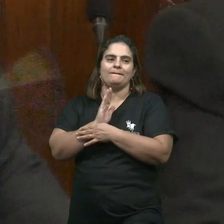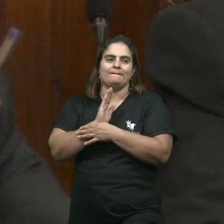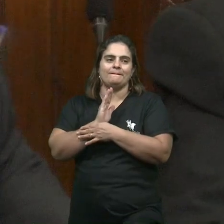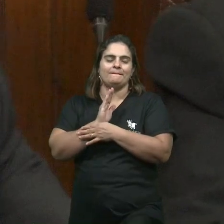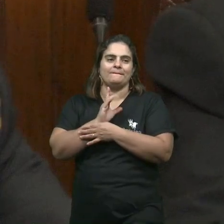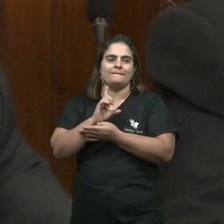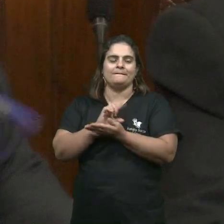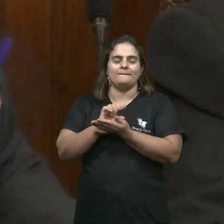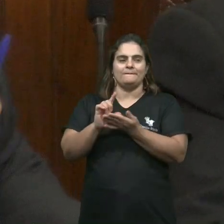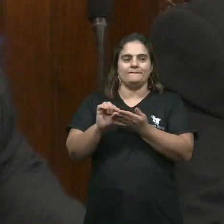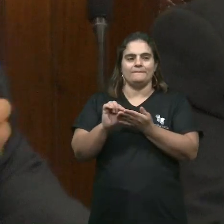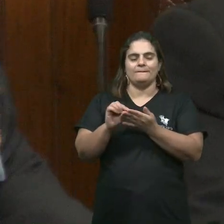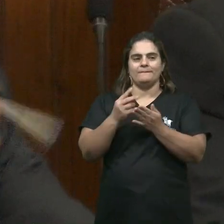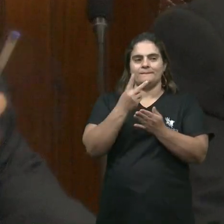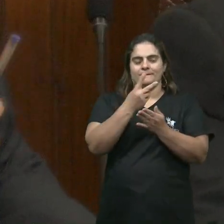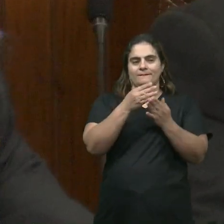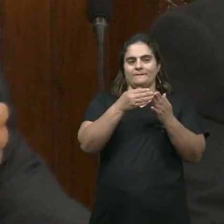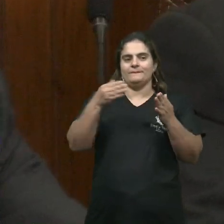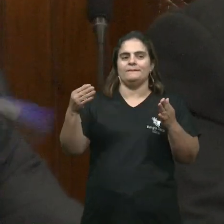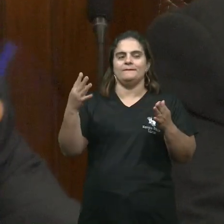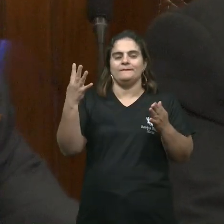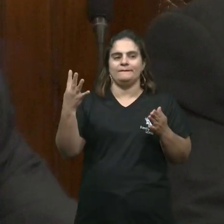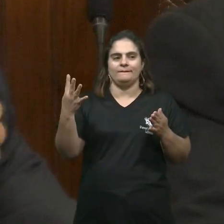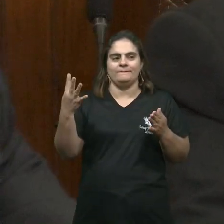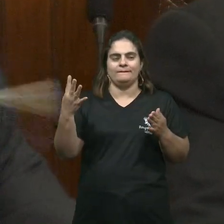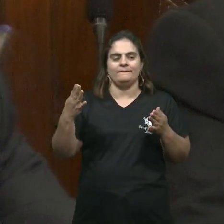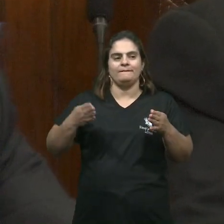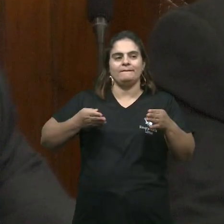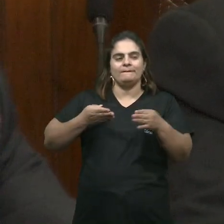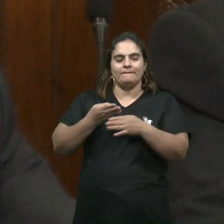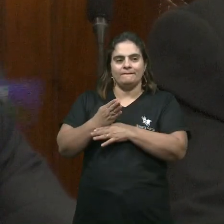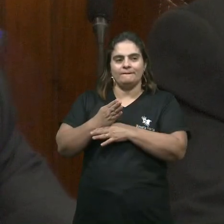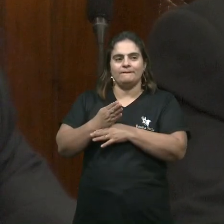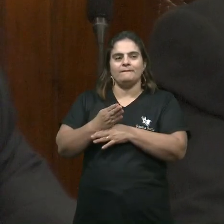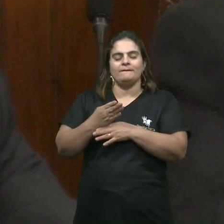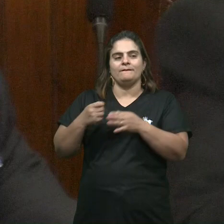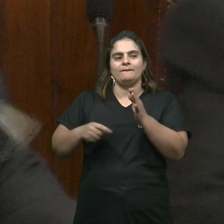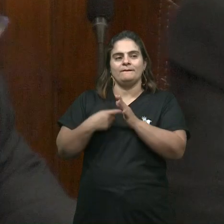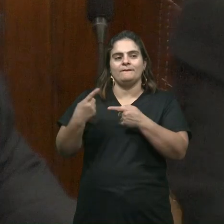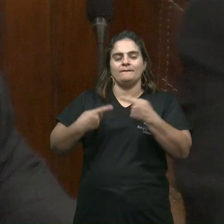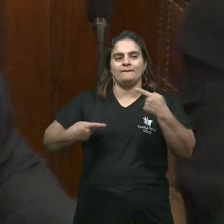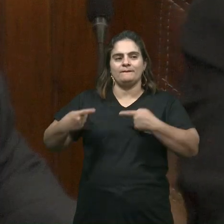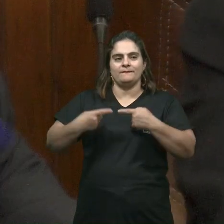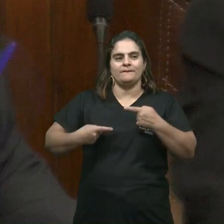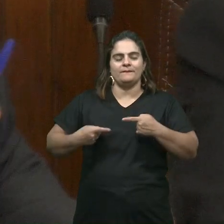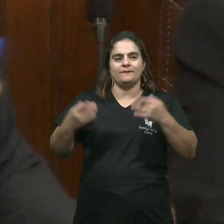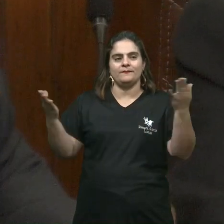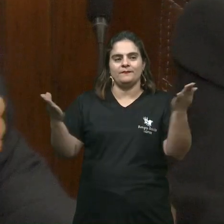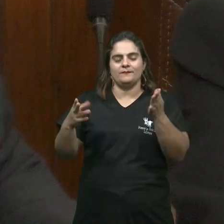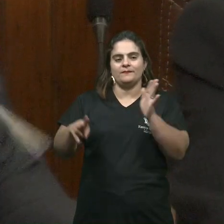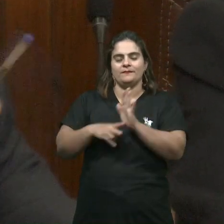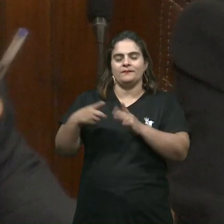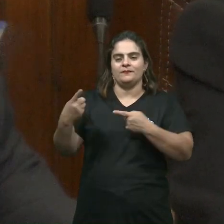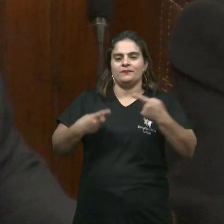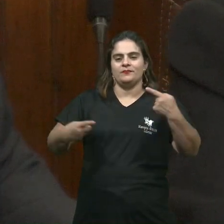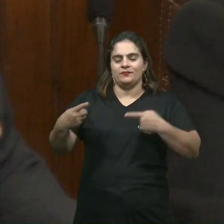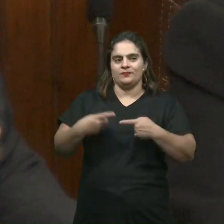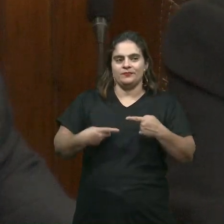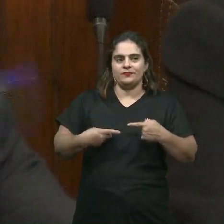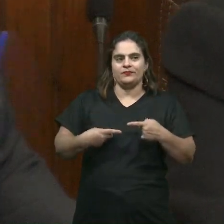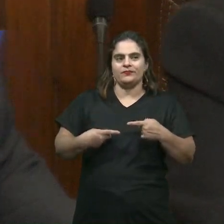os artigos 2º ao 4º, aprovado o projeto 1º, discussão, e conforme requerido, deliberado pelo penário, está em 2ª discussão.